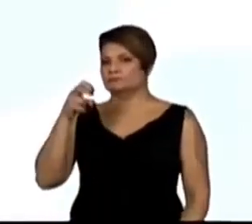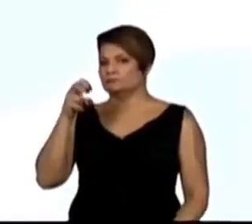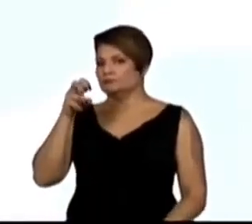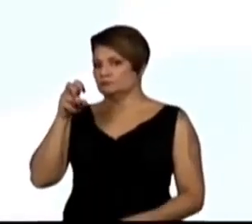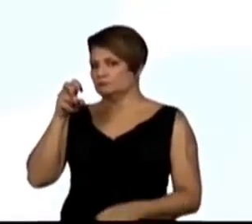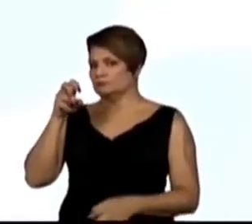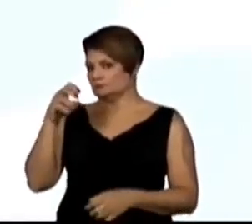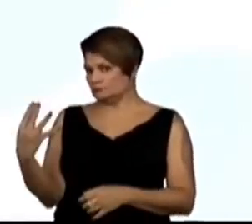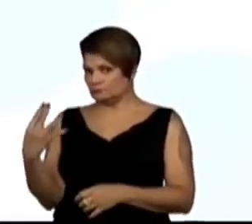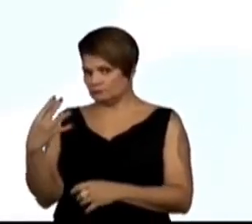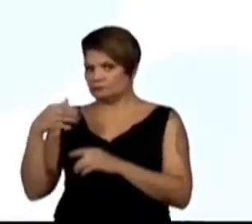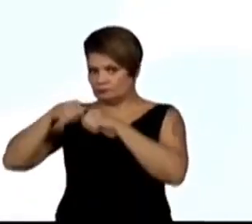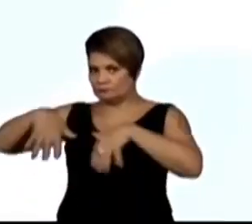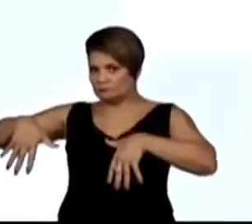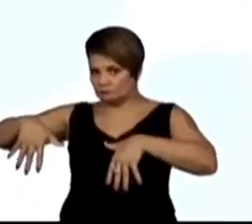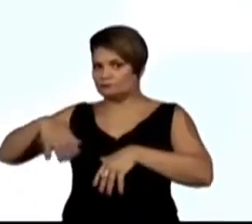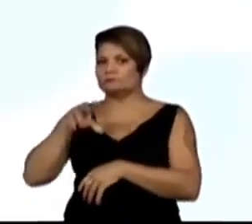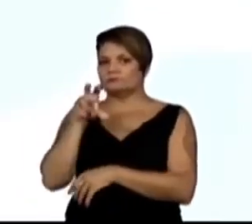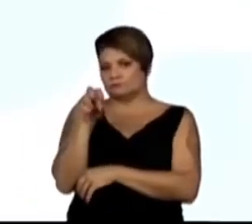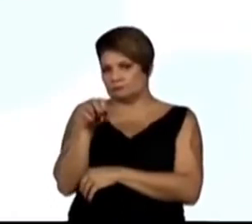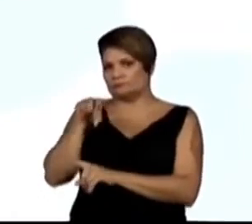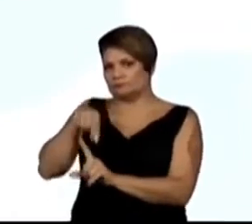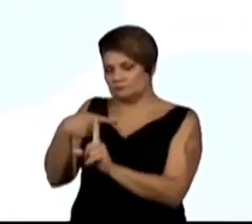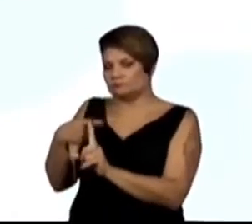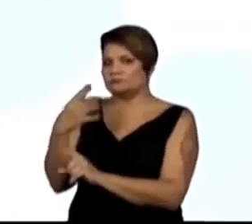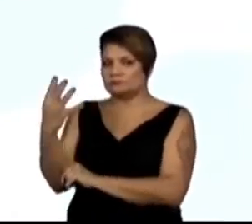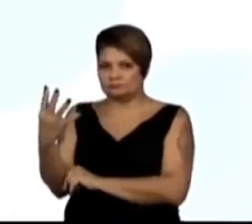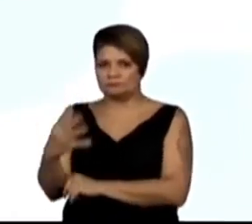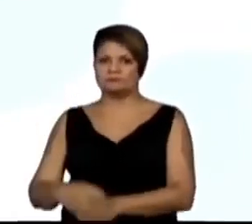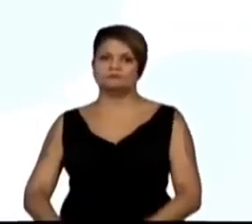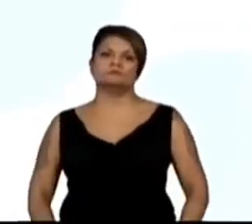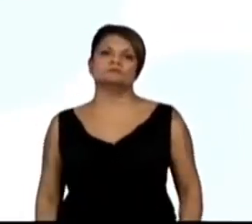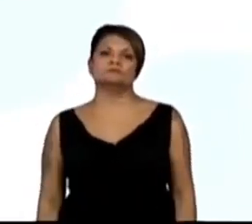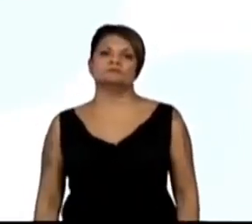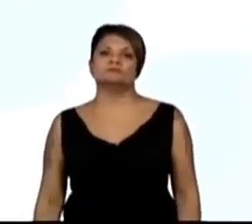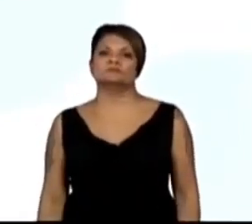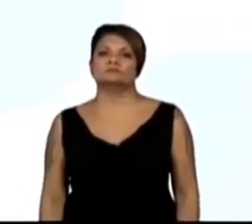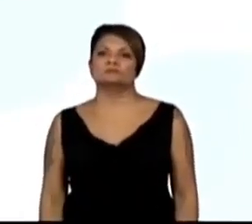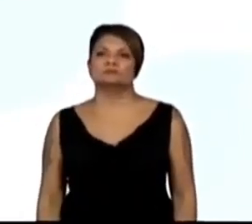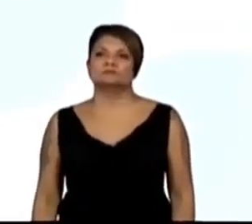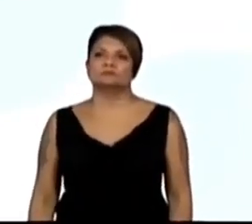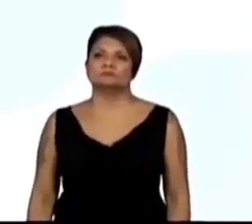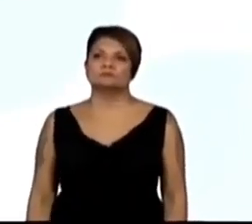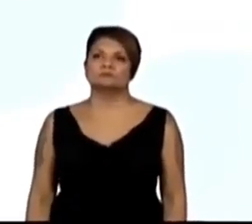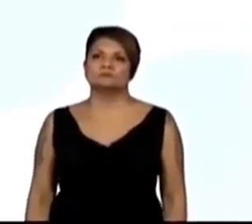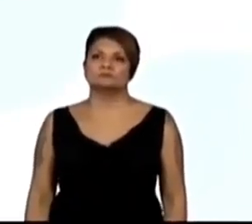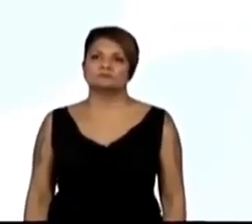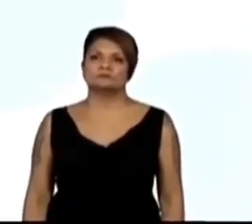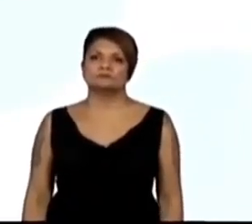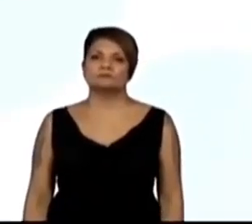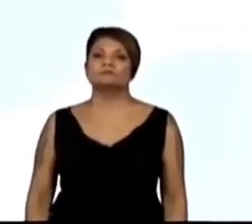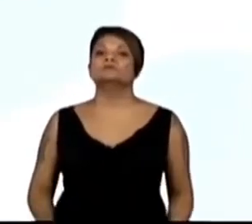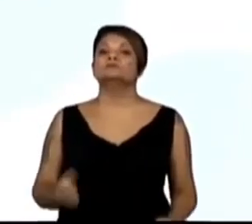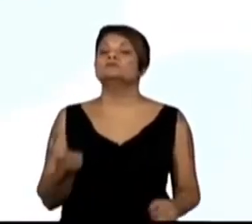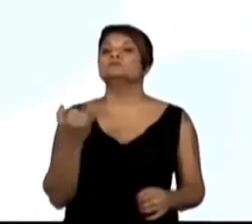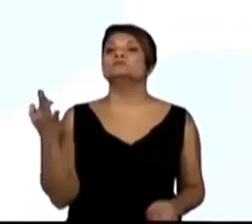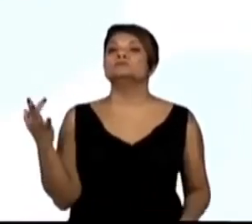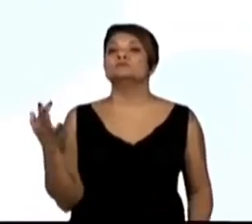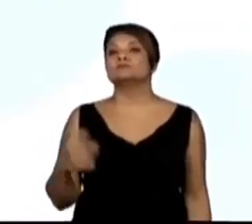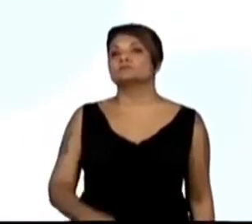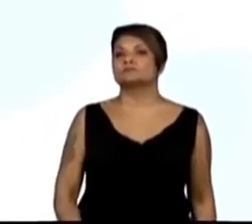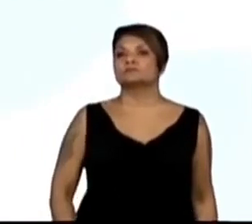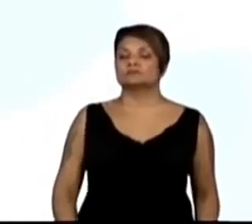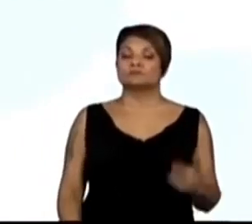da decomposição agora do 50... Mais 4. Mais 4. E quanto que dá o